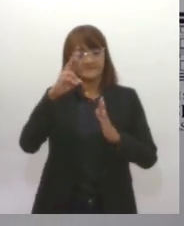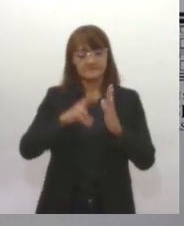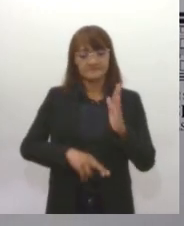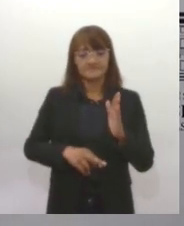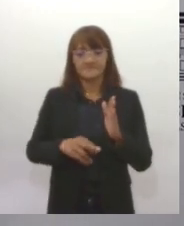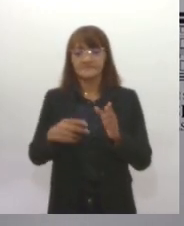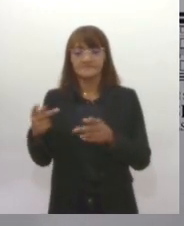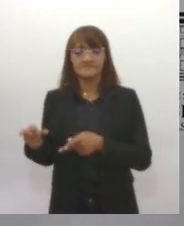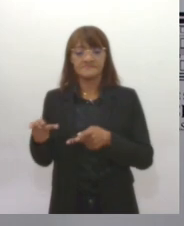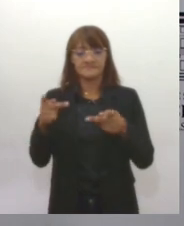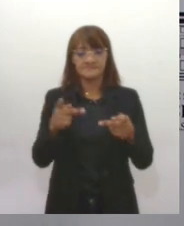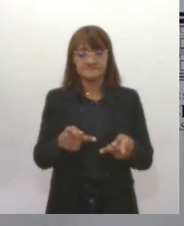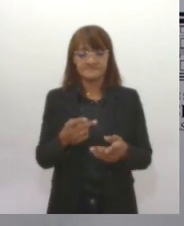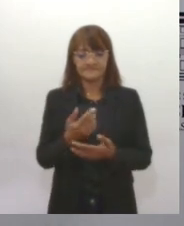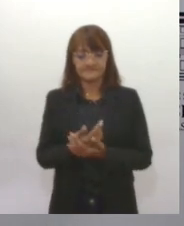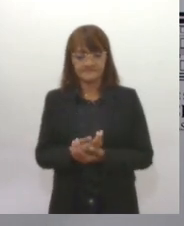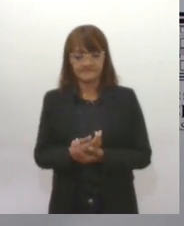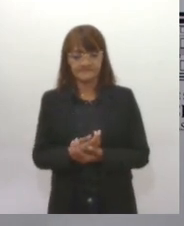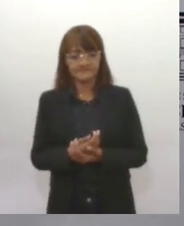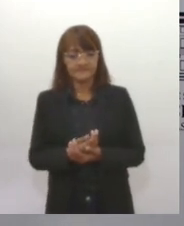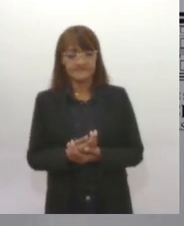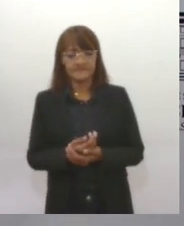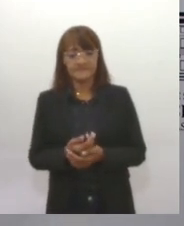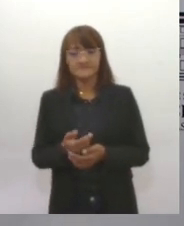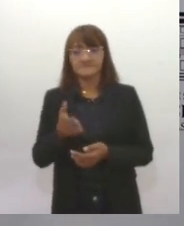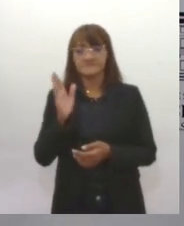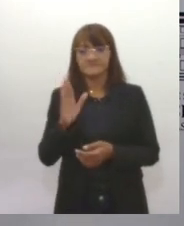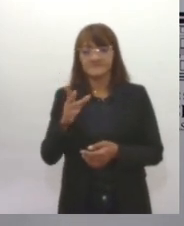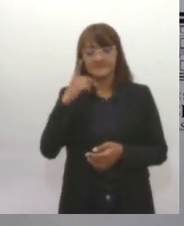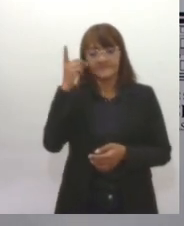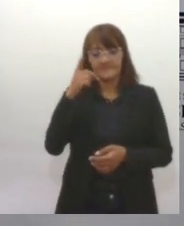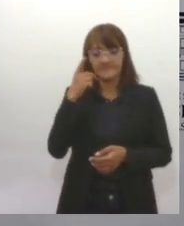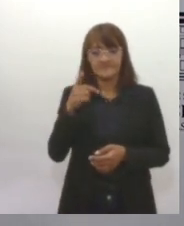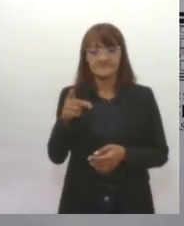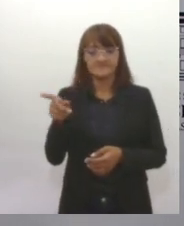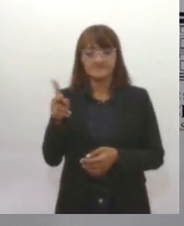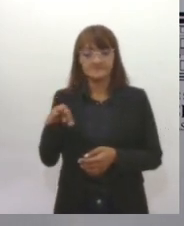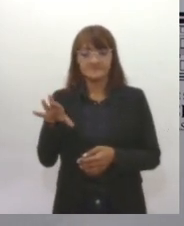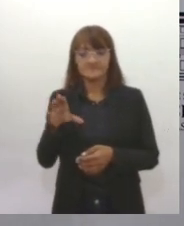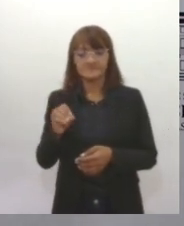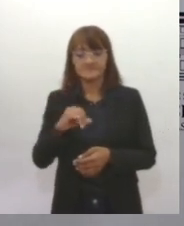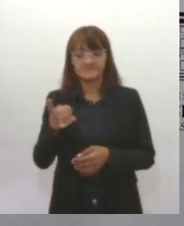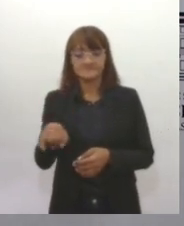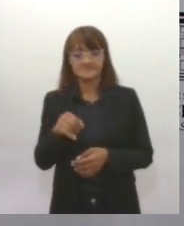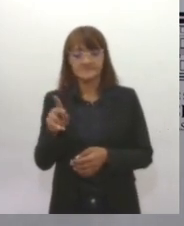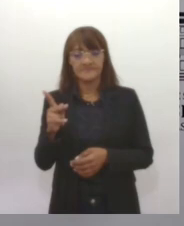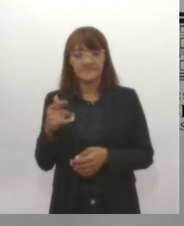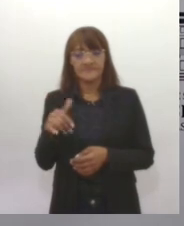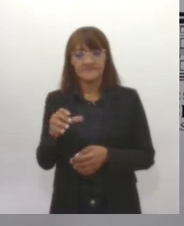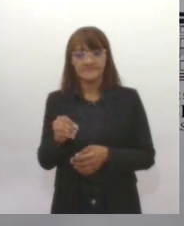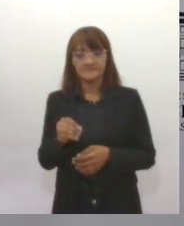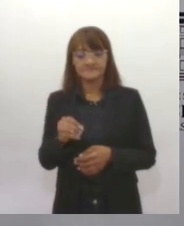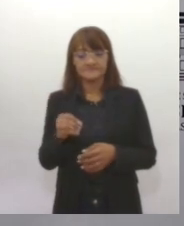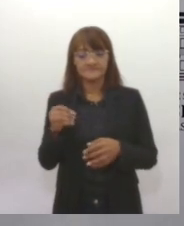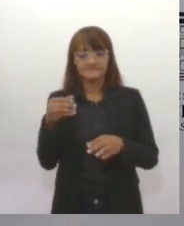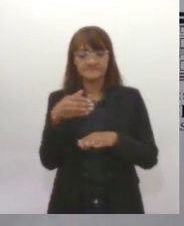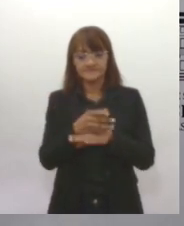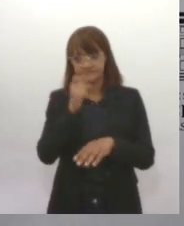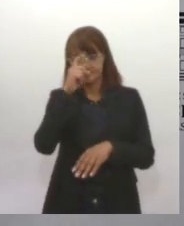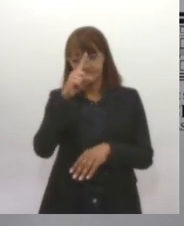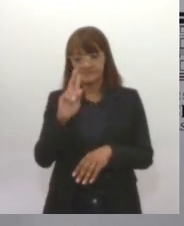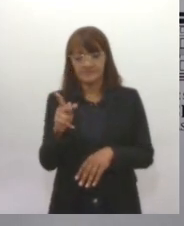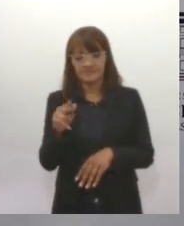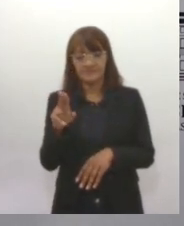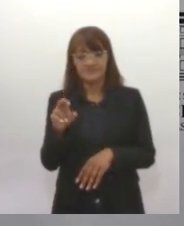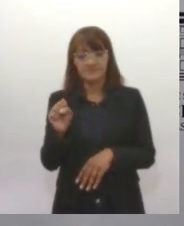ao lado do deputado Paulo Júnior eles fizeram no Hospital de Urgência de Sergipe. Também tivemos a deputada